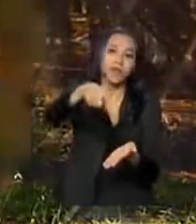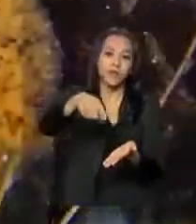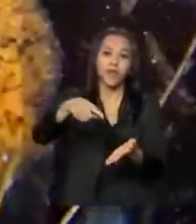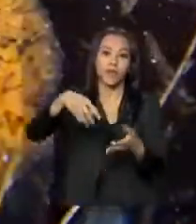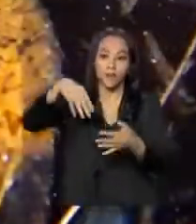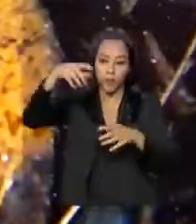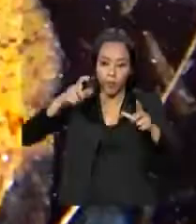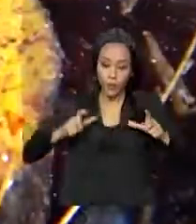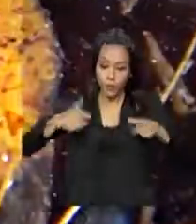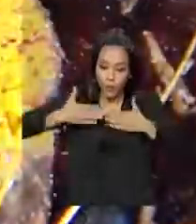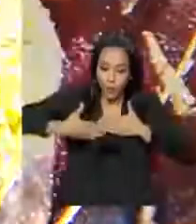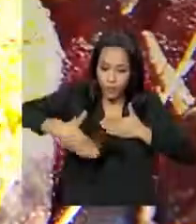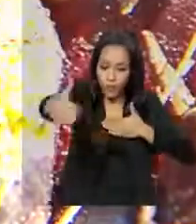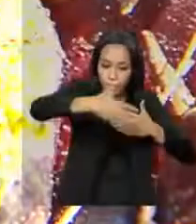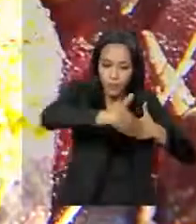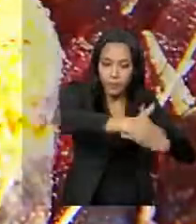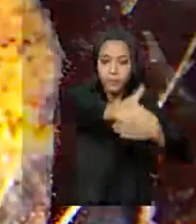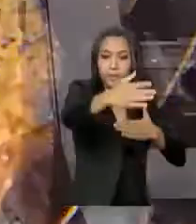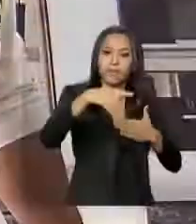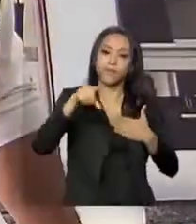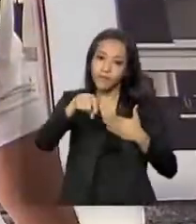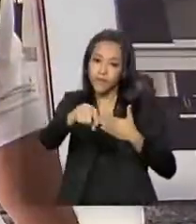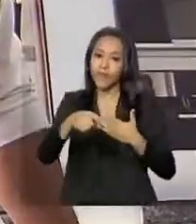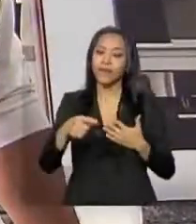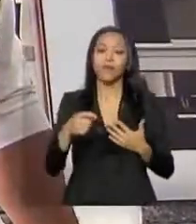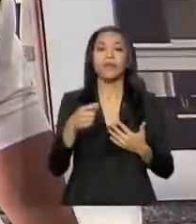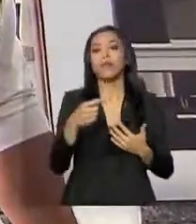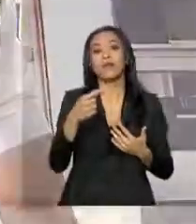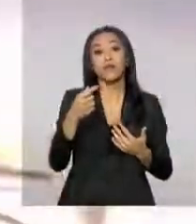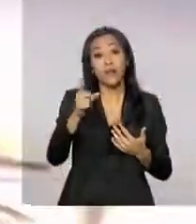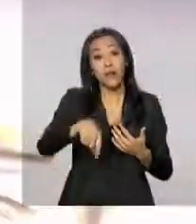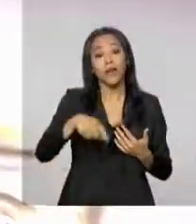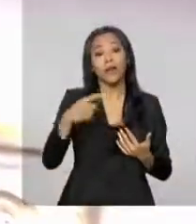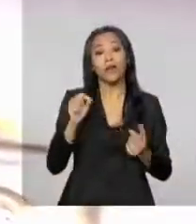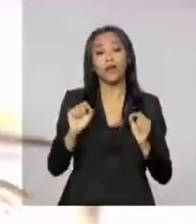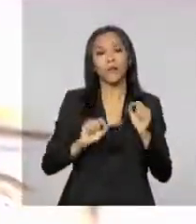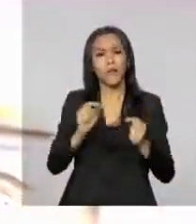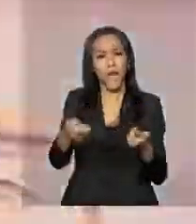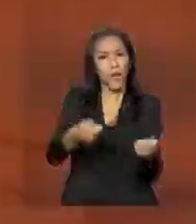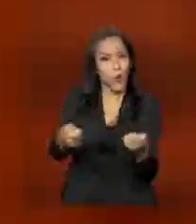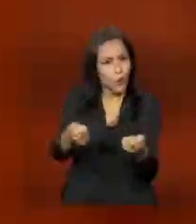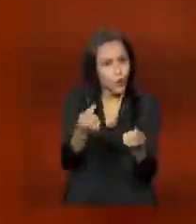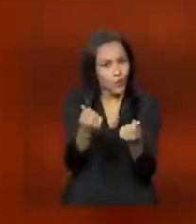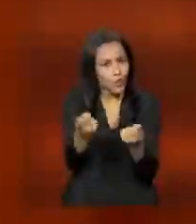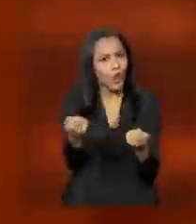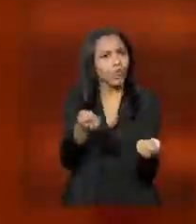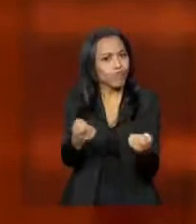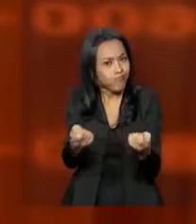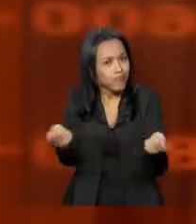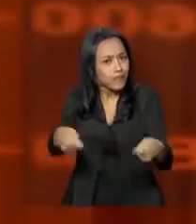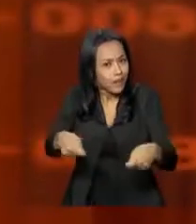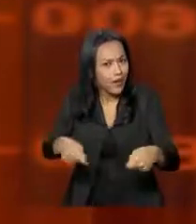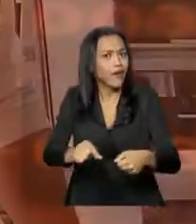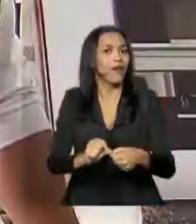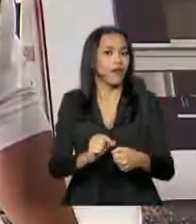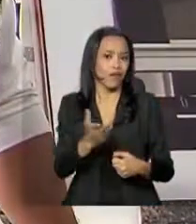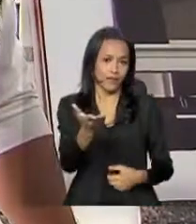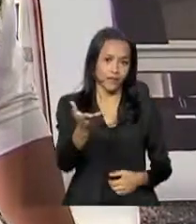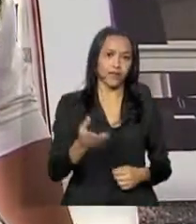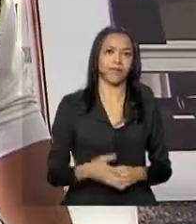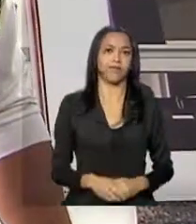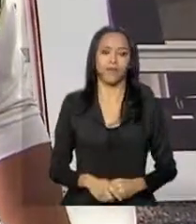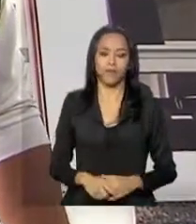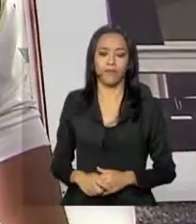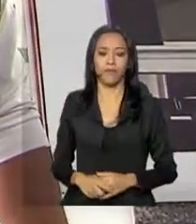plantada. Então isso facilitaria, por exemplo, você ter um processo economicamente mais viável.